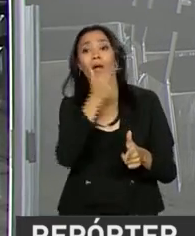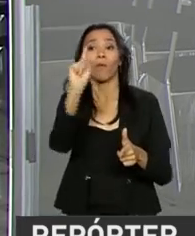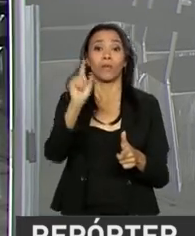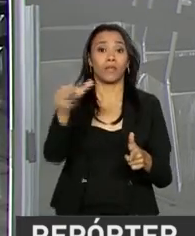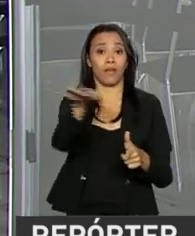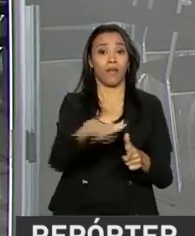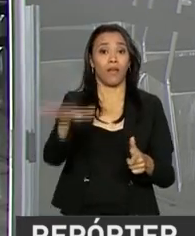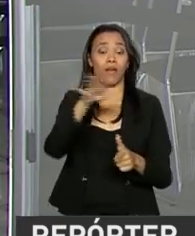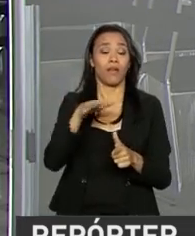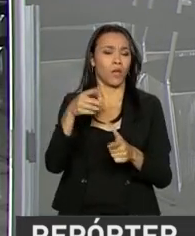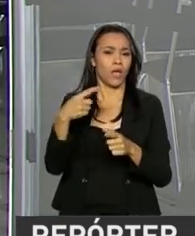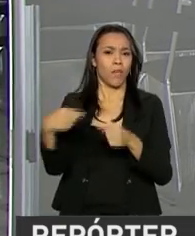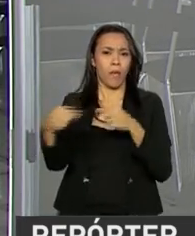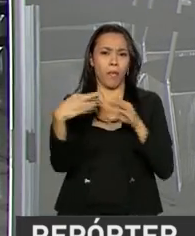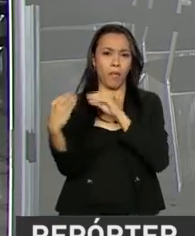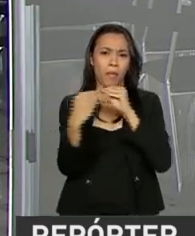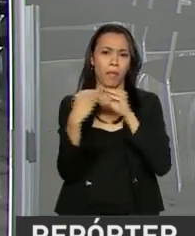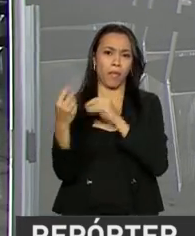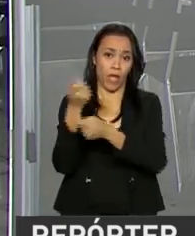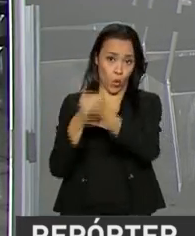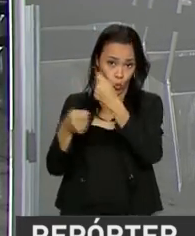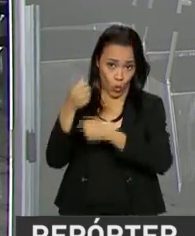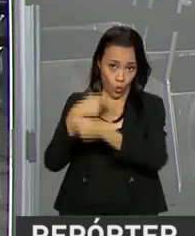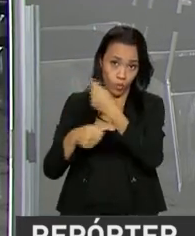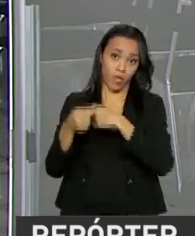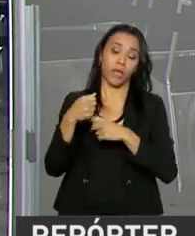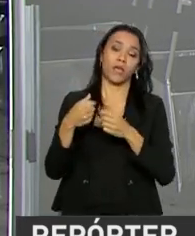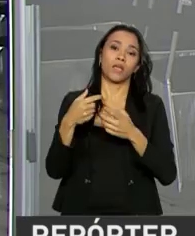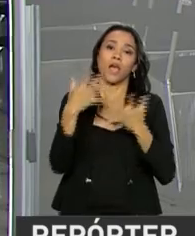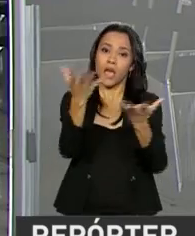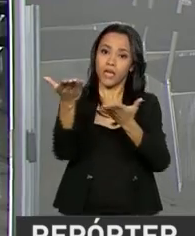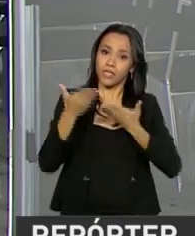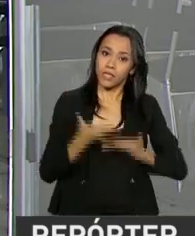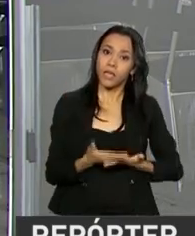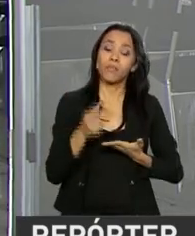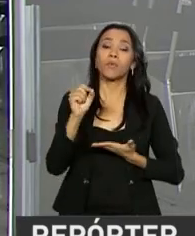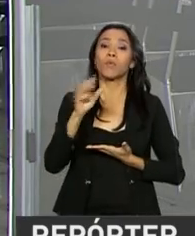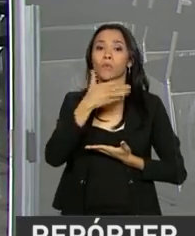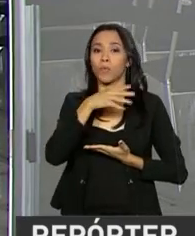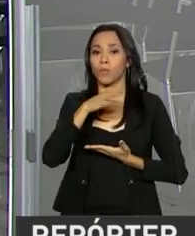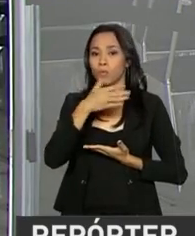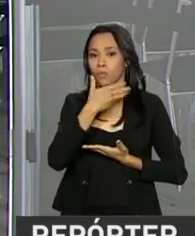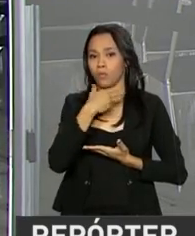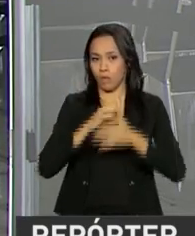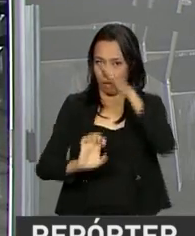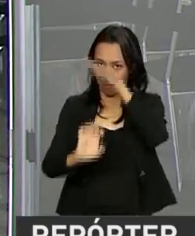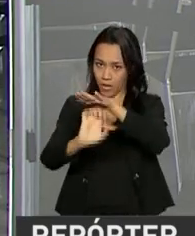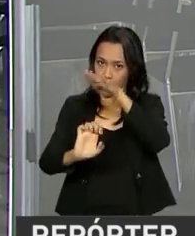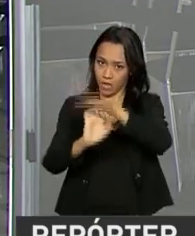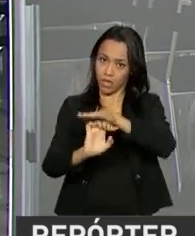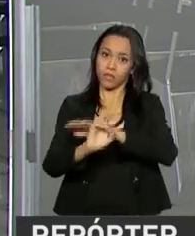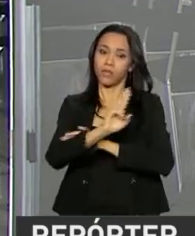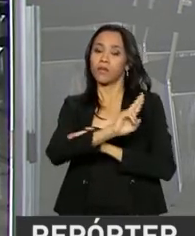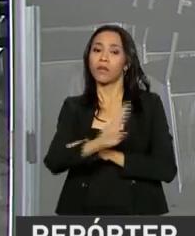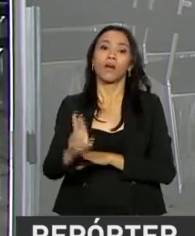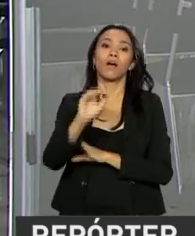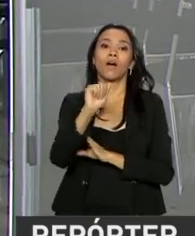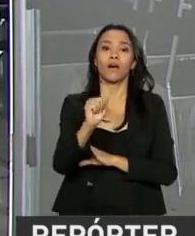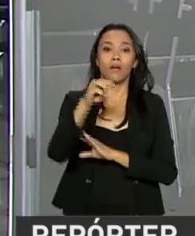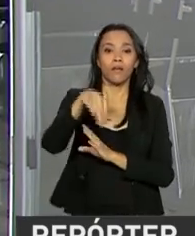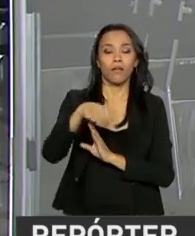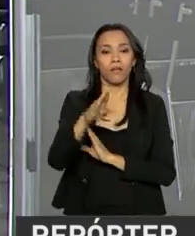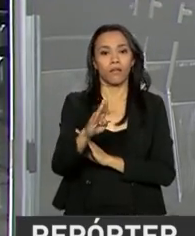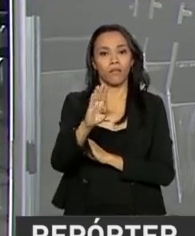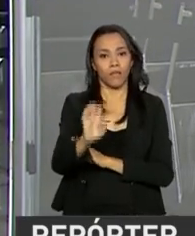econômica ele recebe bernard do paiva presidente da amm deve uma das maiores produtoras mundiais de bebidas